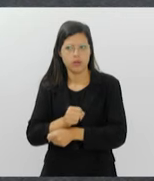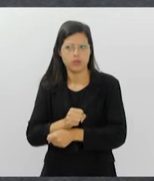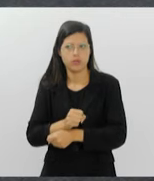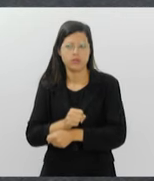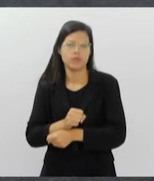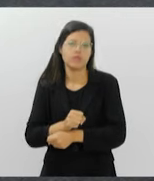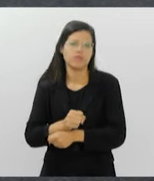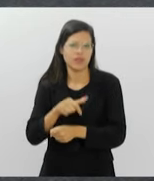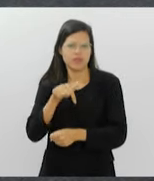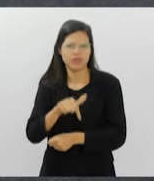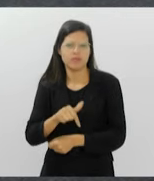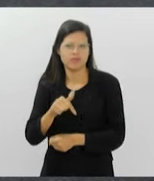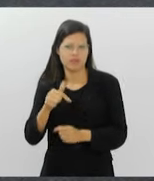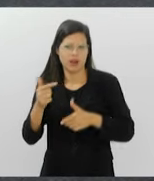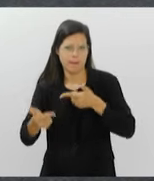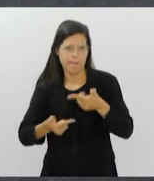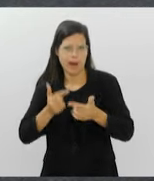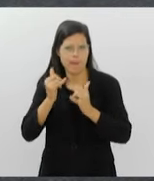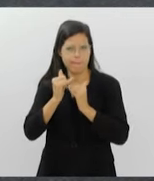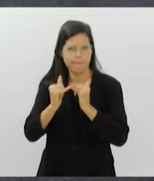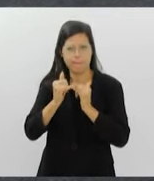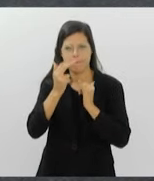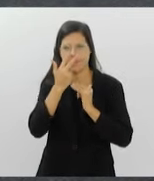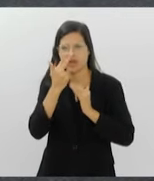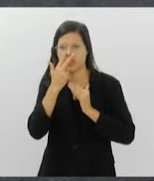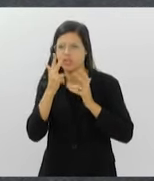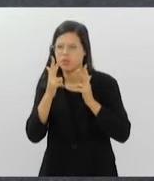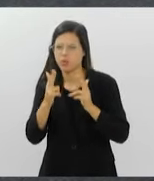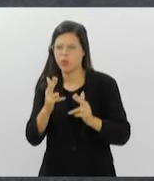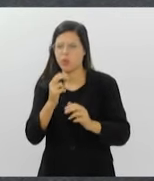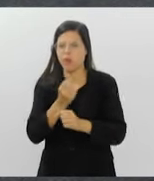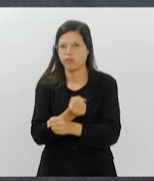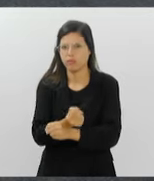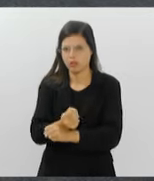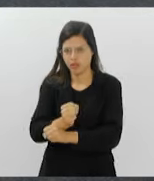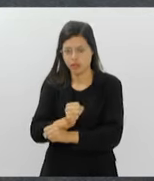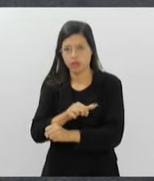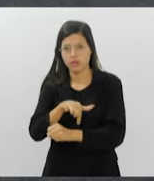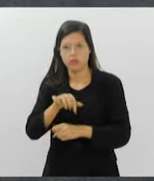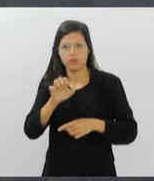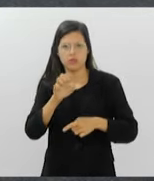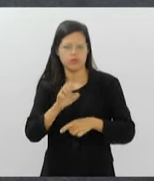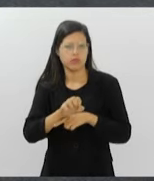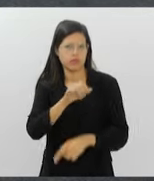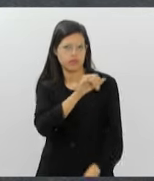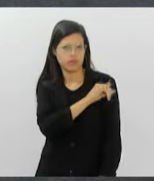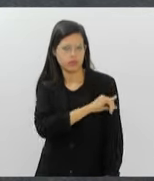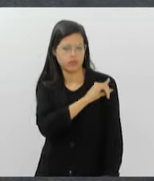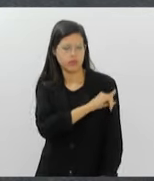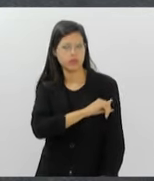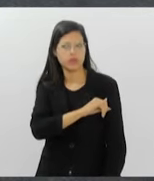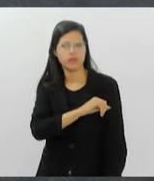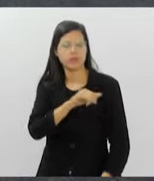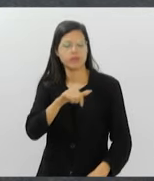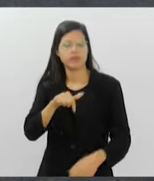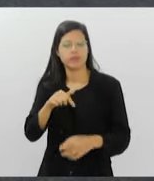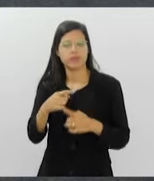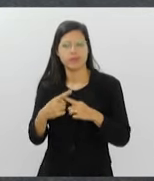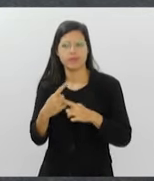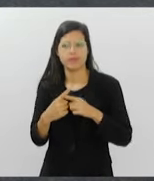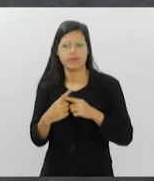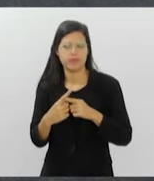condições análogas à de trabalho escravo no estado do Rio de Janeiro. Isso porque,